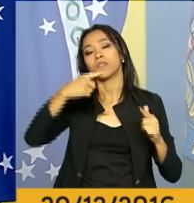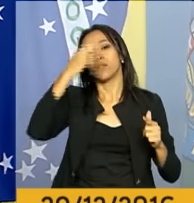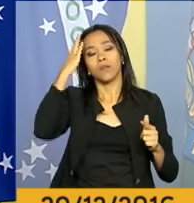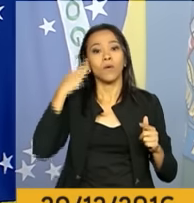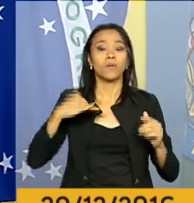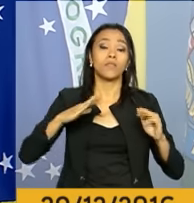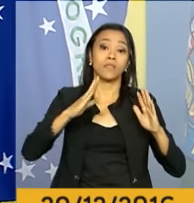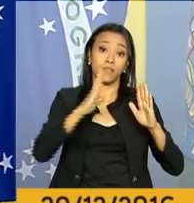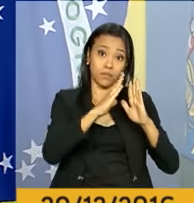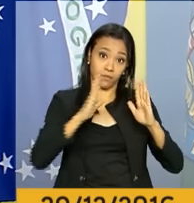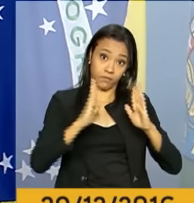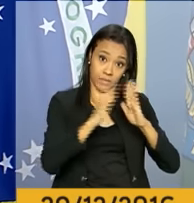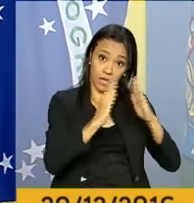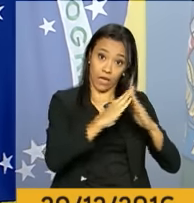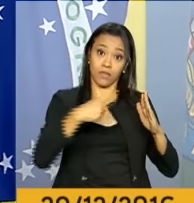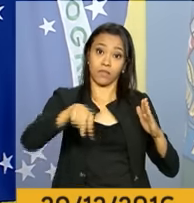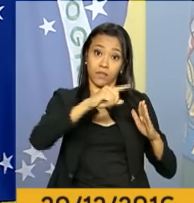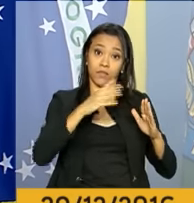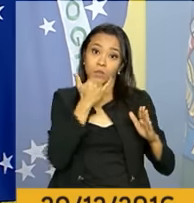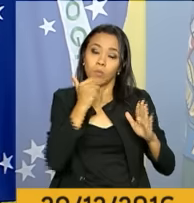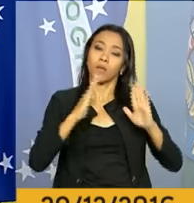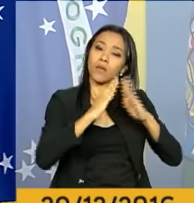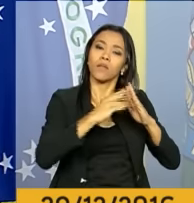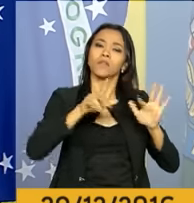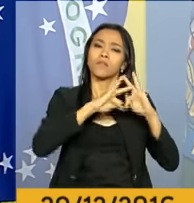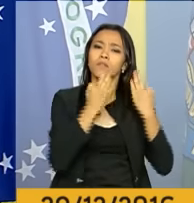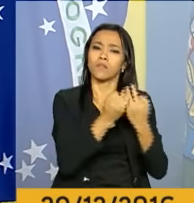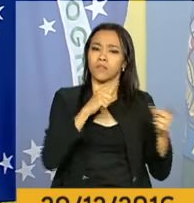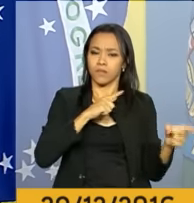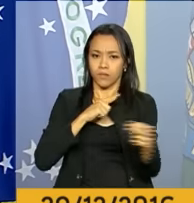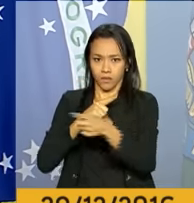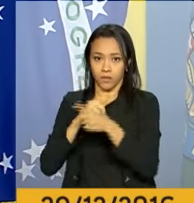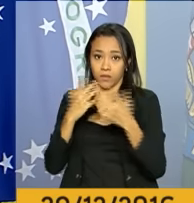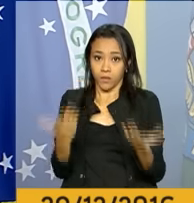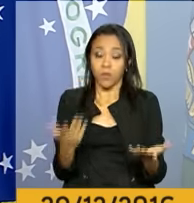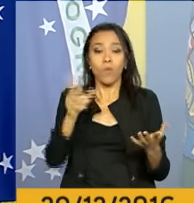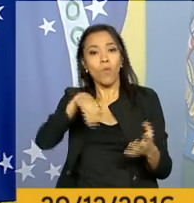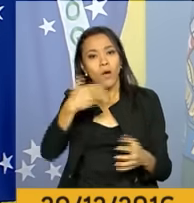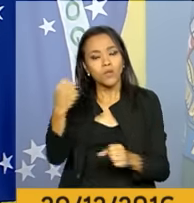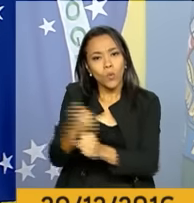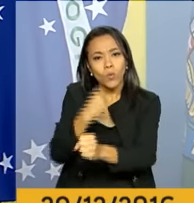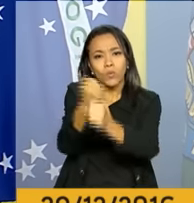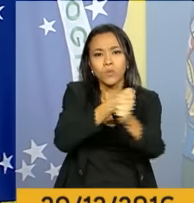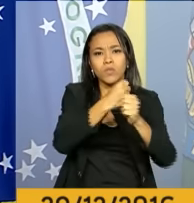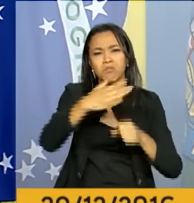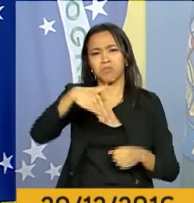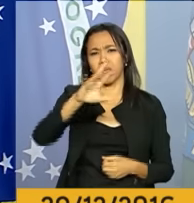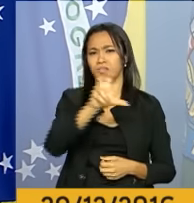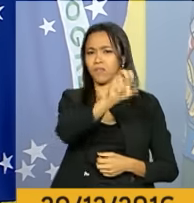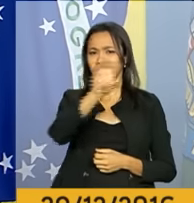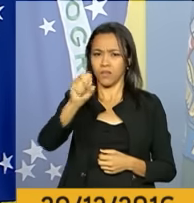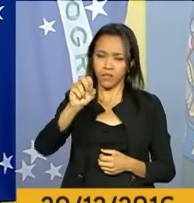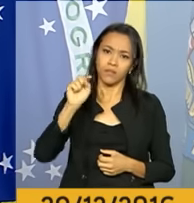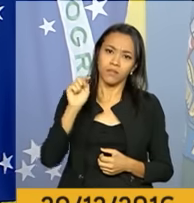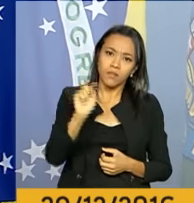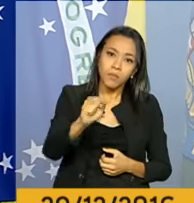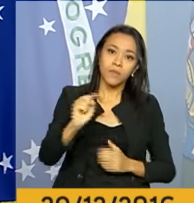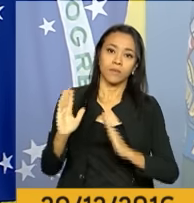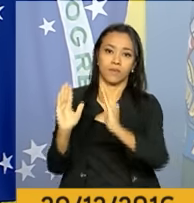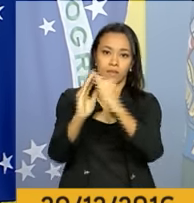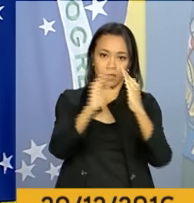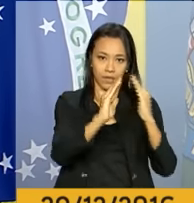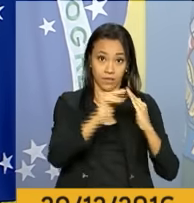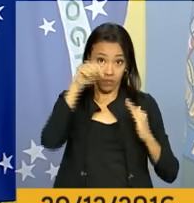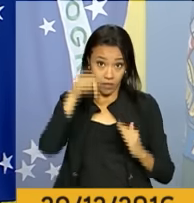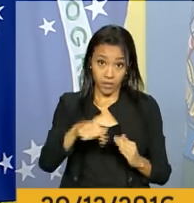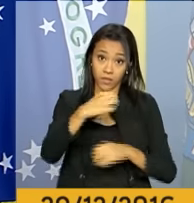e quando estabelecemos eh já a construção de mais de 500.000 casas para este